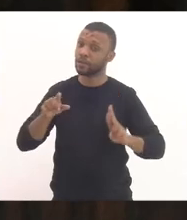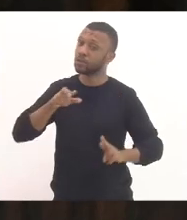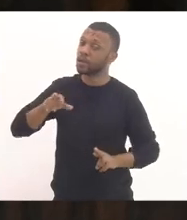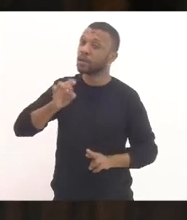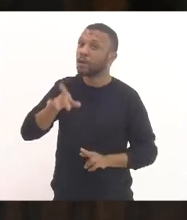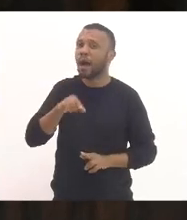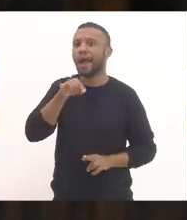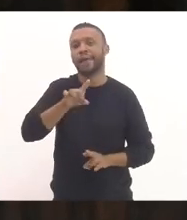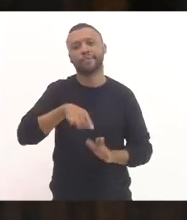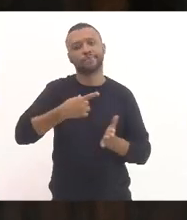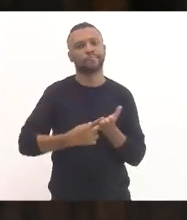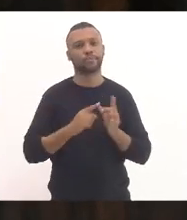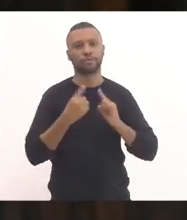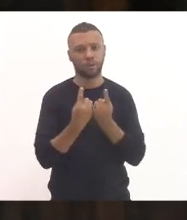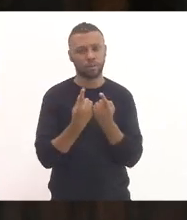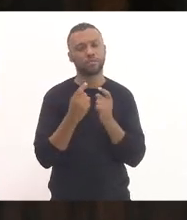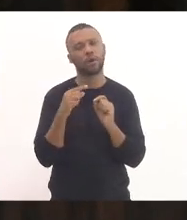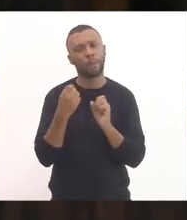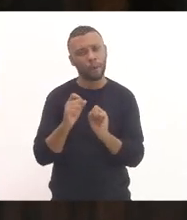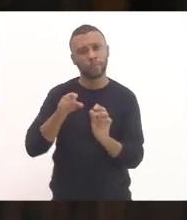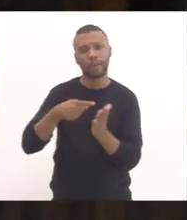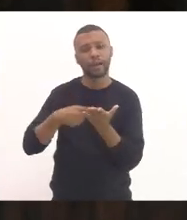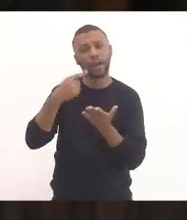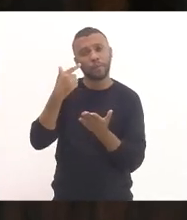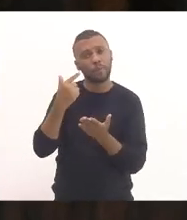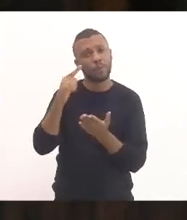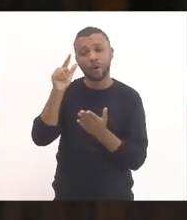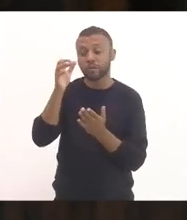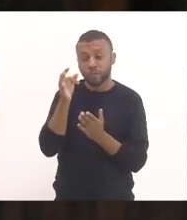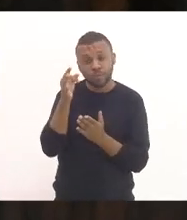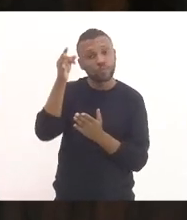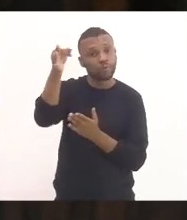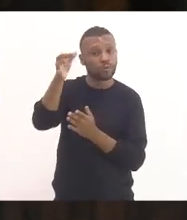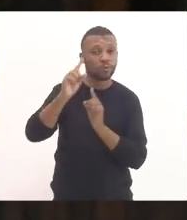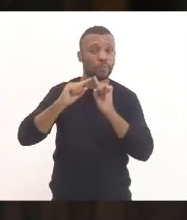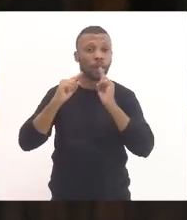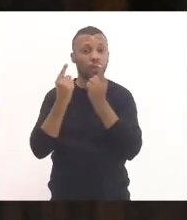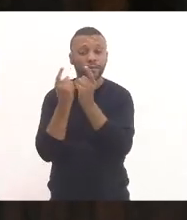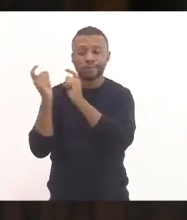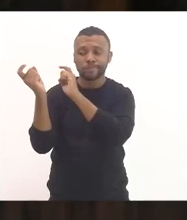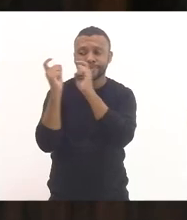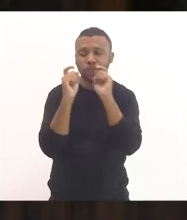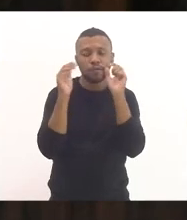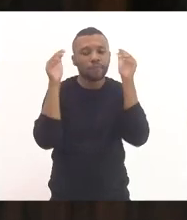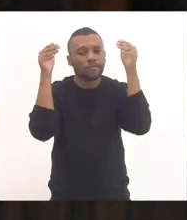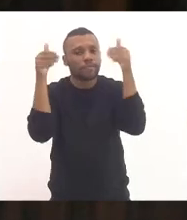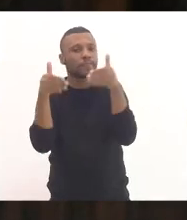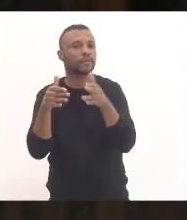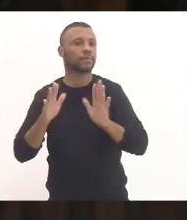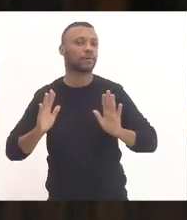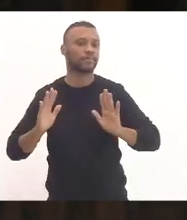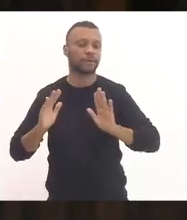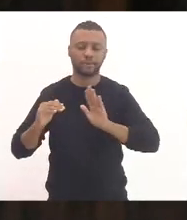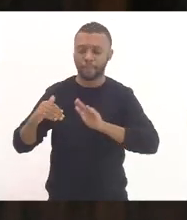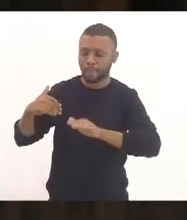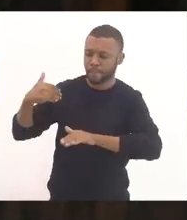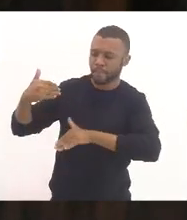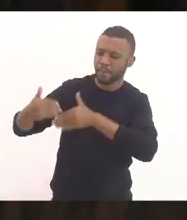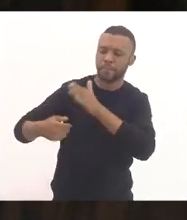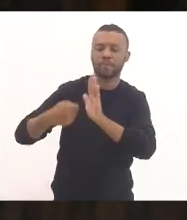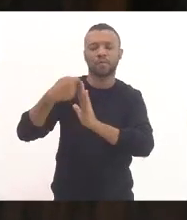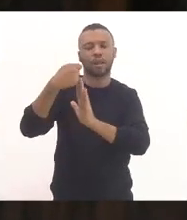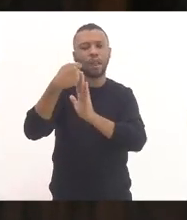essa a gente possa caminhar por uma outra audiência pública ou uma outra reunião fechada a medida Gualberto que a gente for avançando no texto